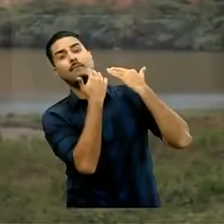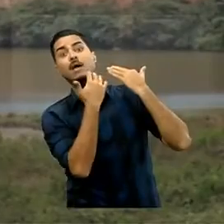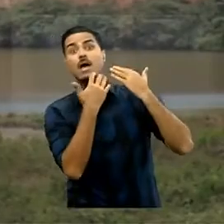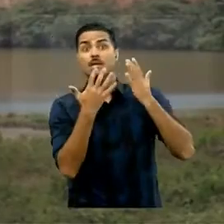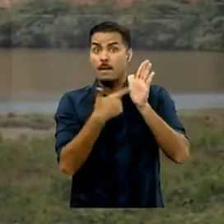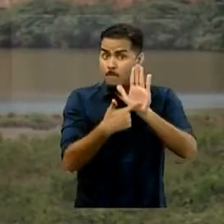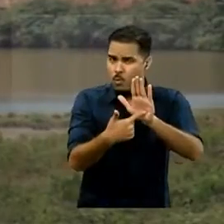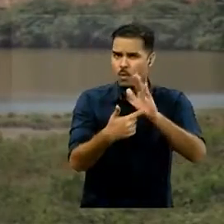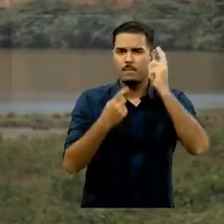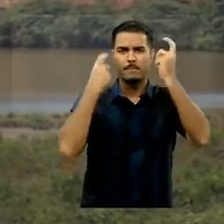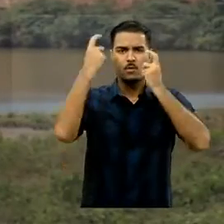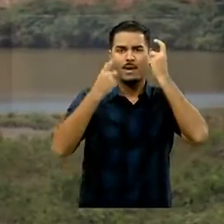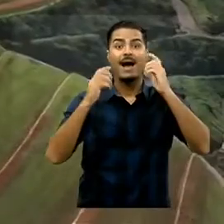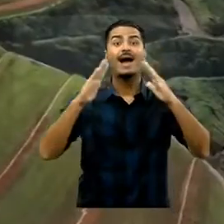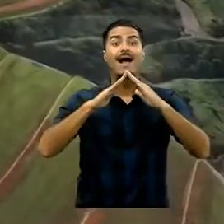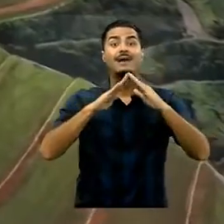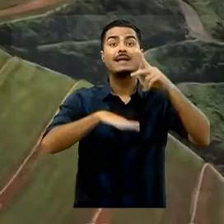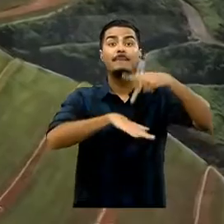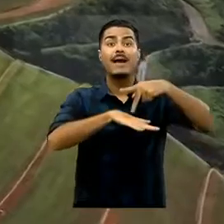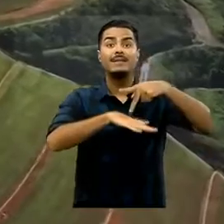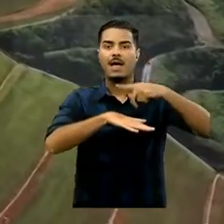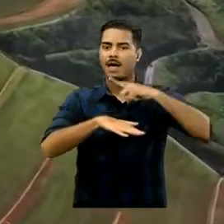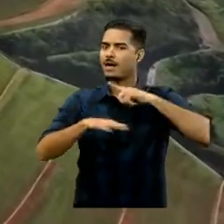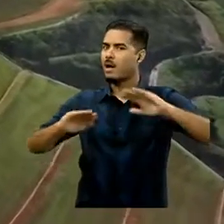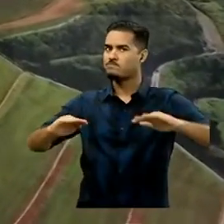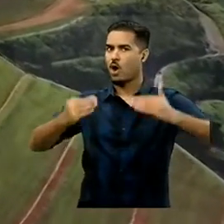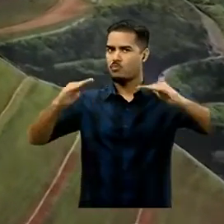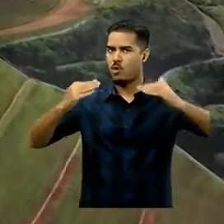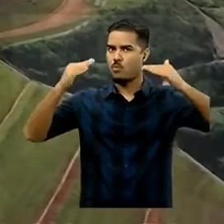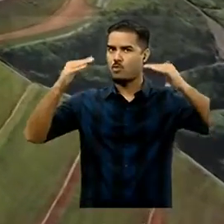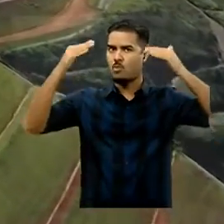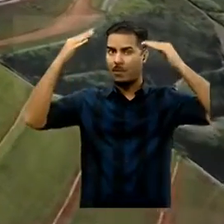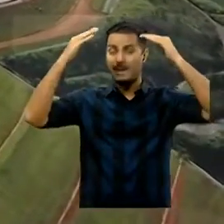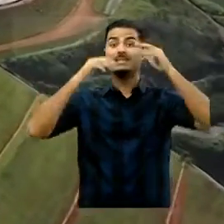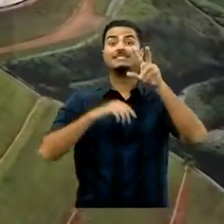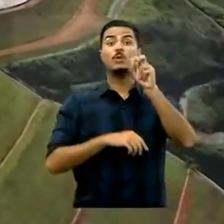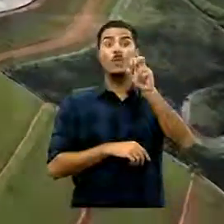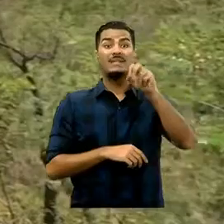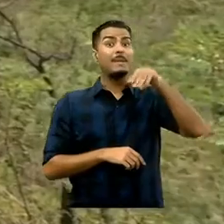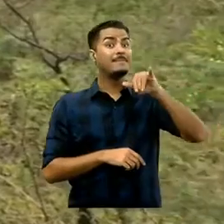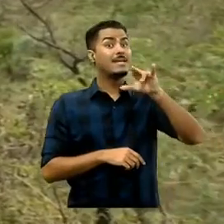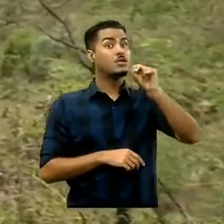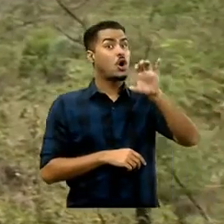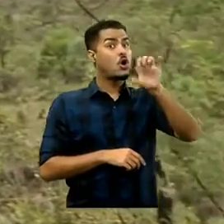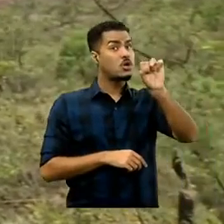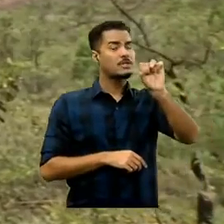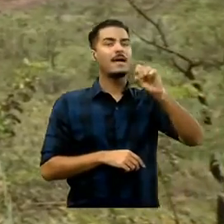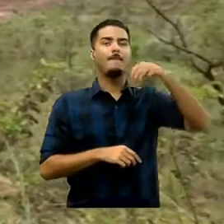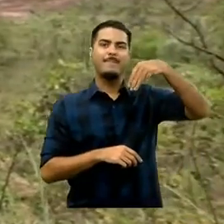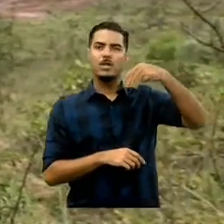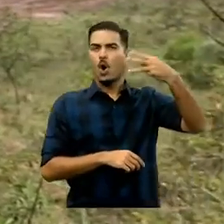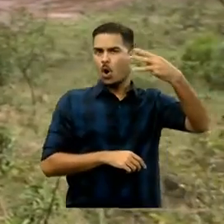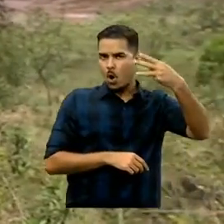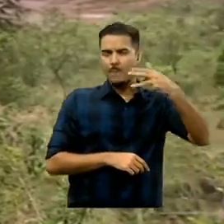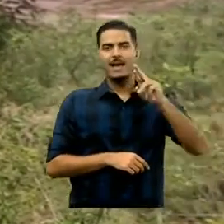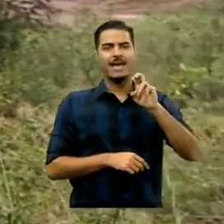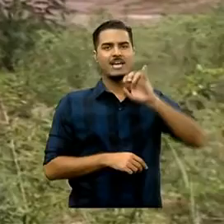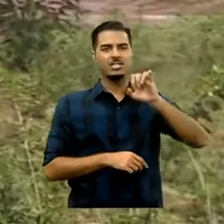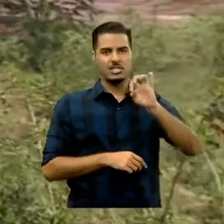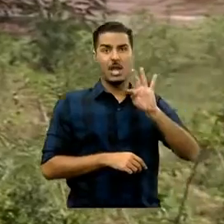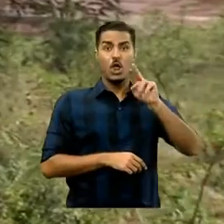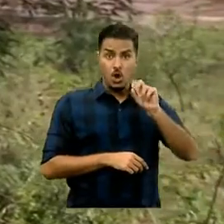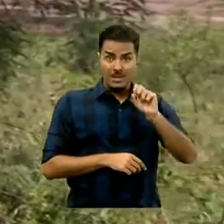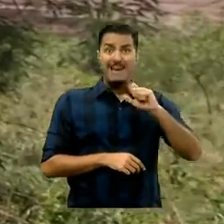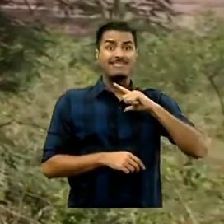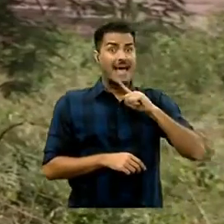com a Casa de Pedra, uma barragem com 50 milhões de metros cúbicos de rejeitos. De classe 6, ela